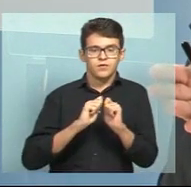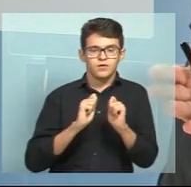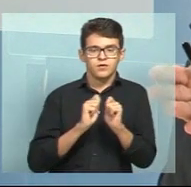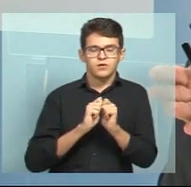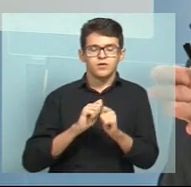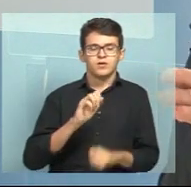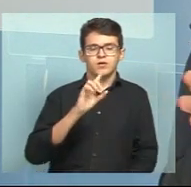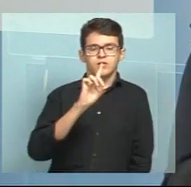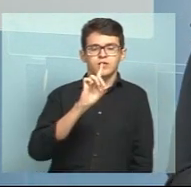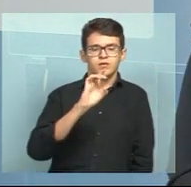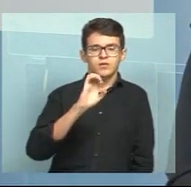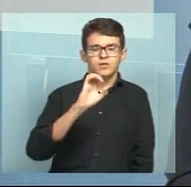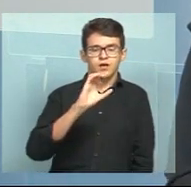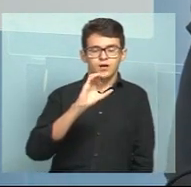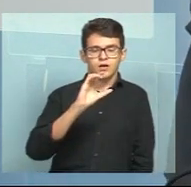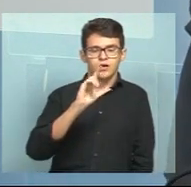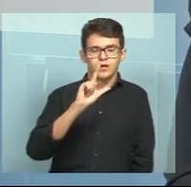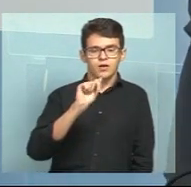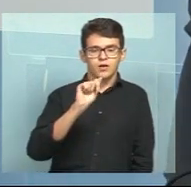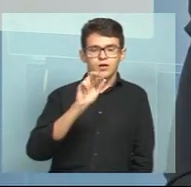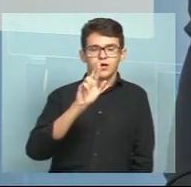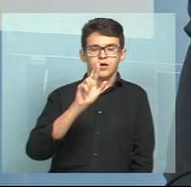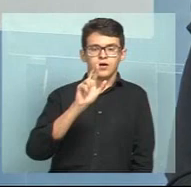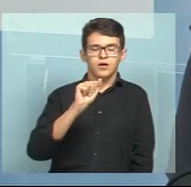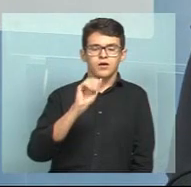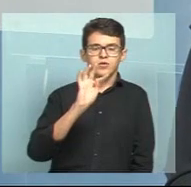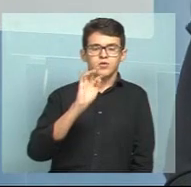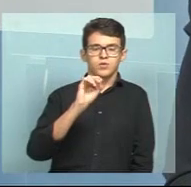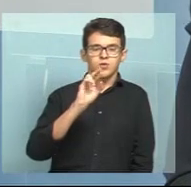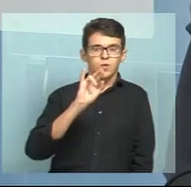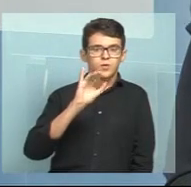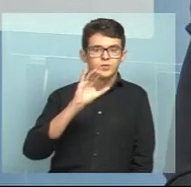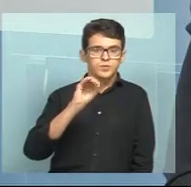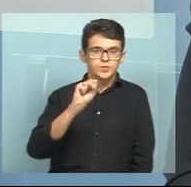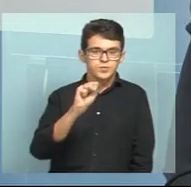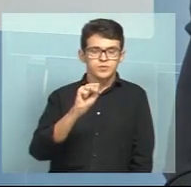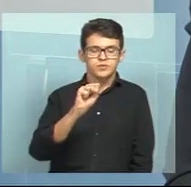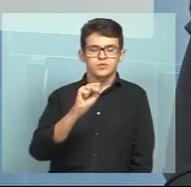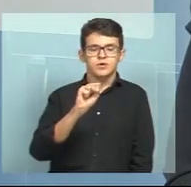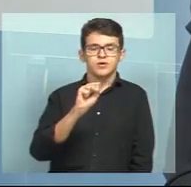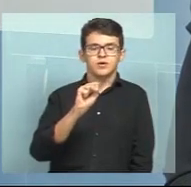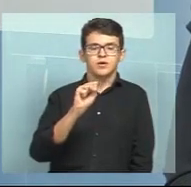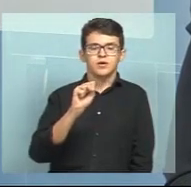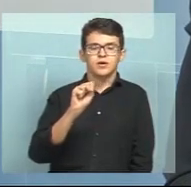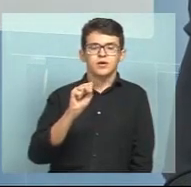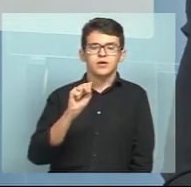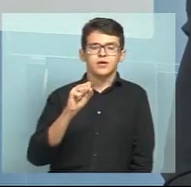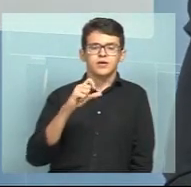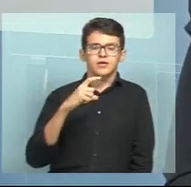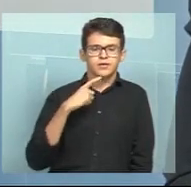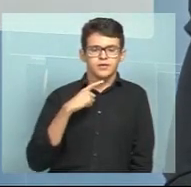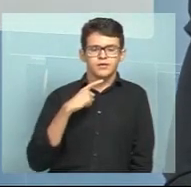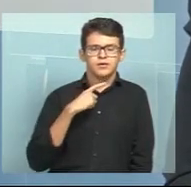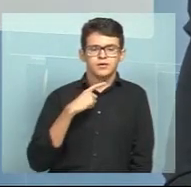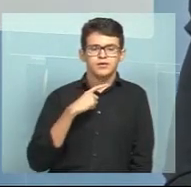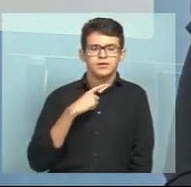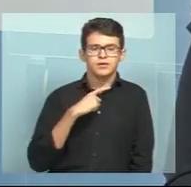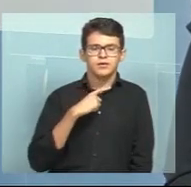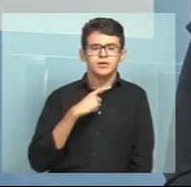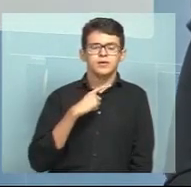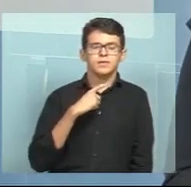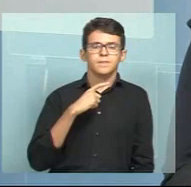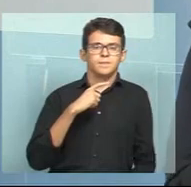ser impetrados logo depois da publicação do acórdão, que vai ser agora, né? Ele vai ter 48, depois que publicar o acórdão, ou